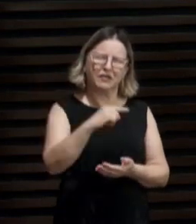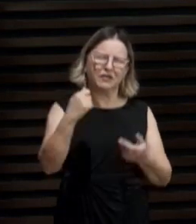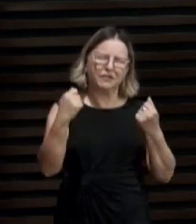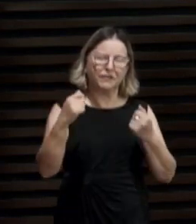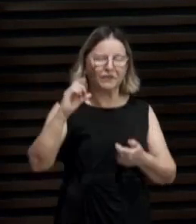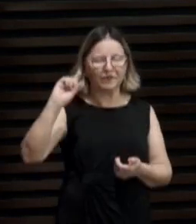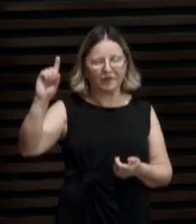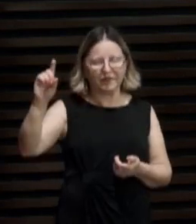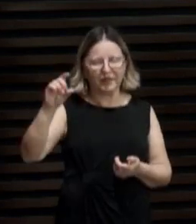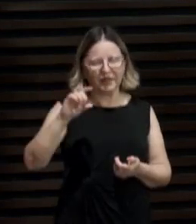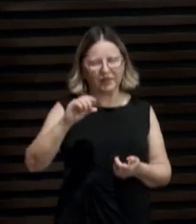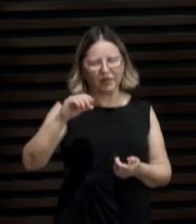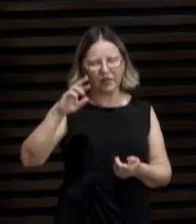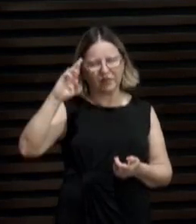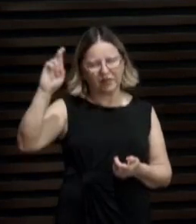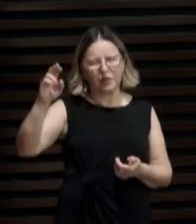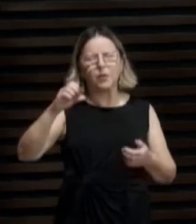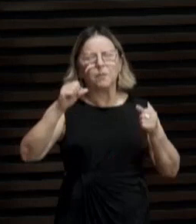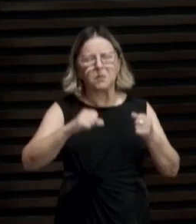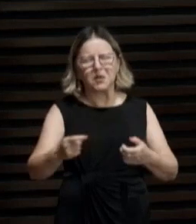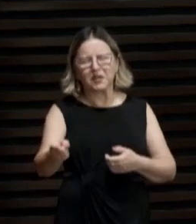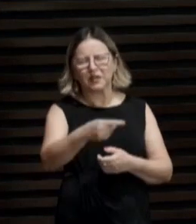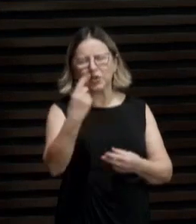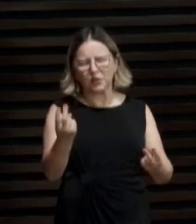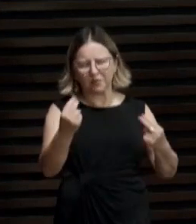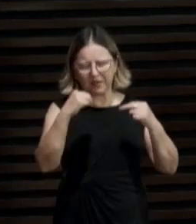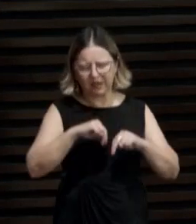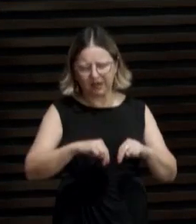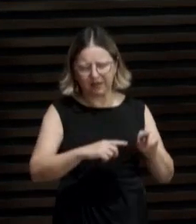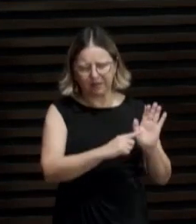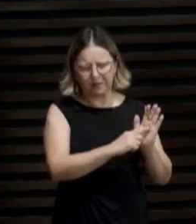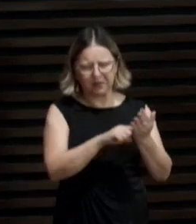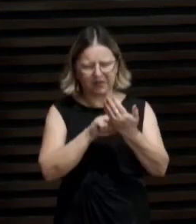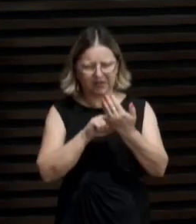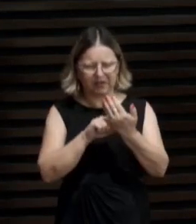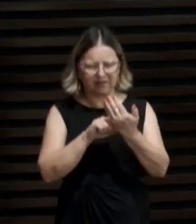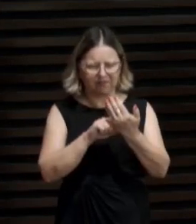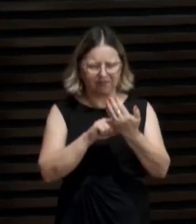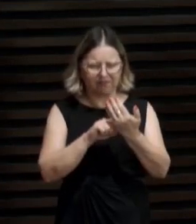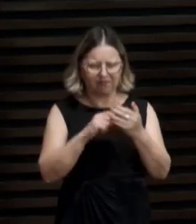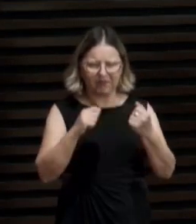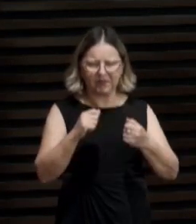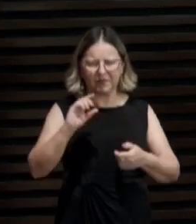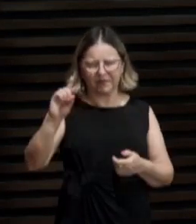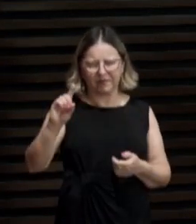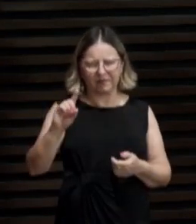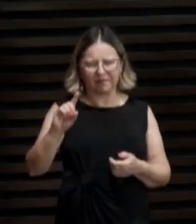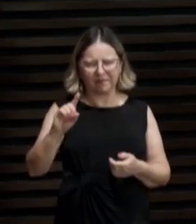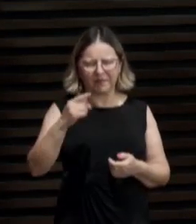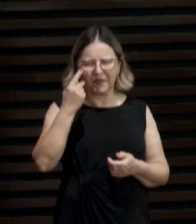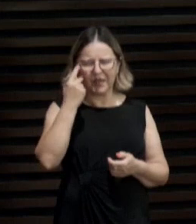pode humilhar-nos, mostrar a nossa insuficiência, para olharmos para a